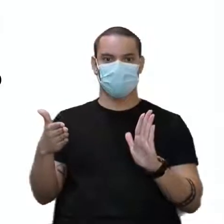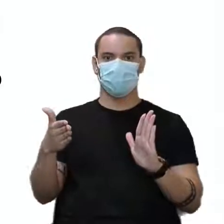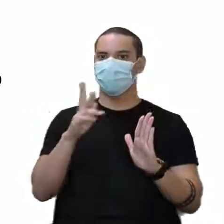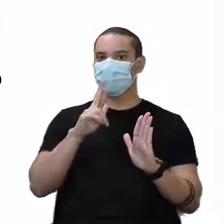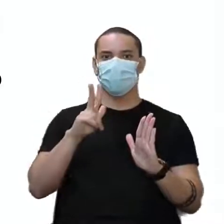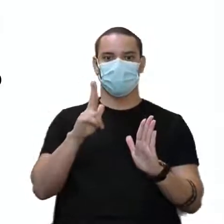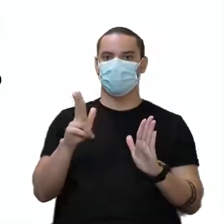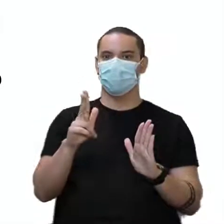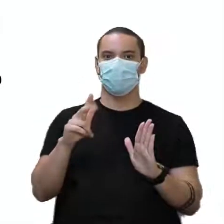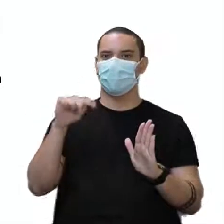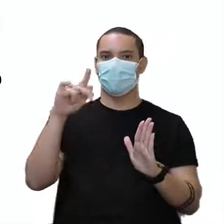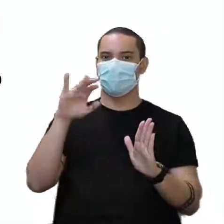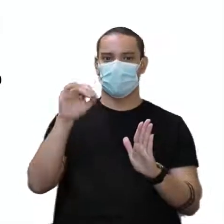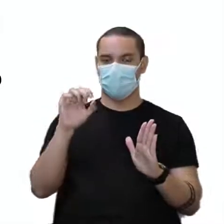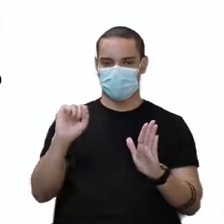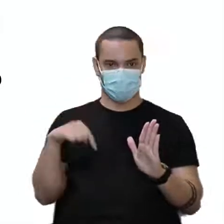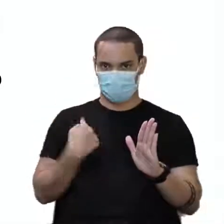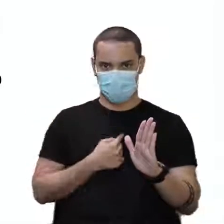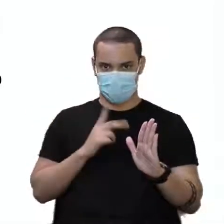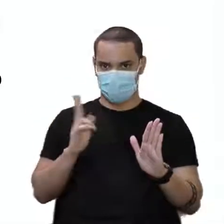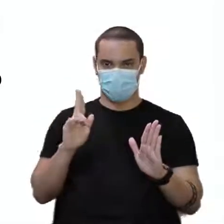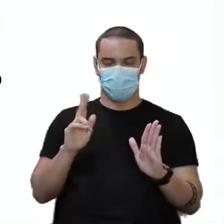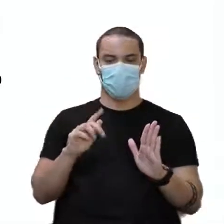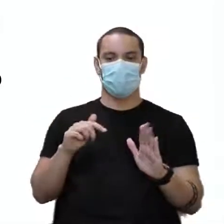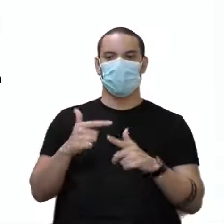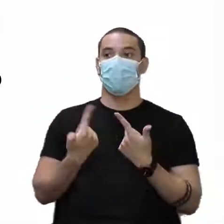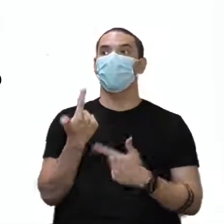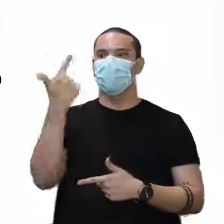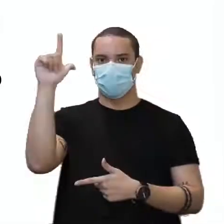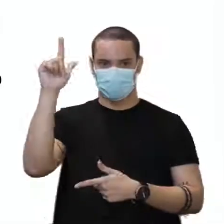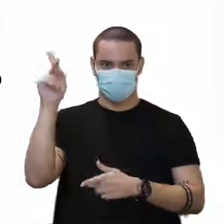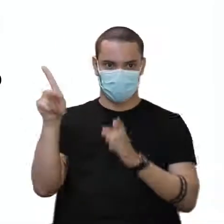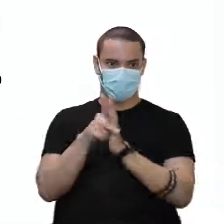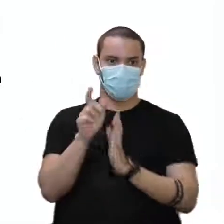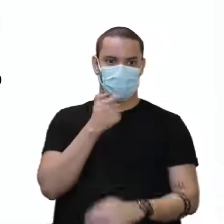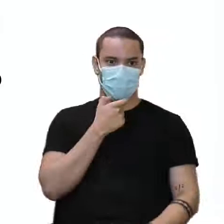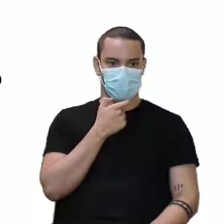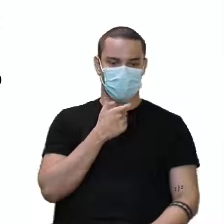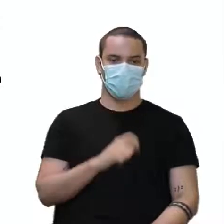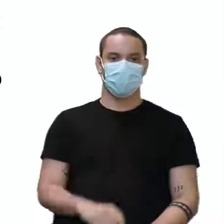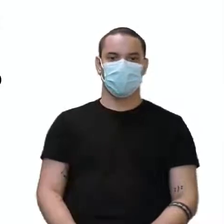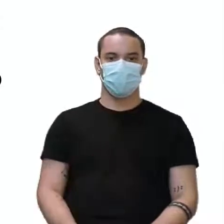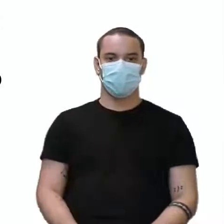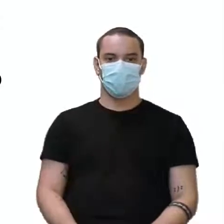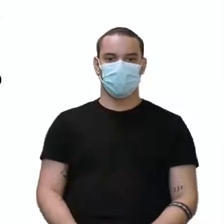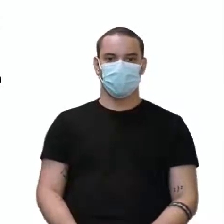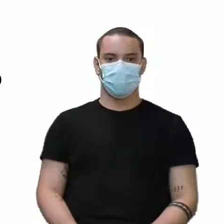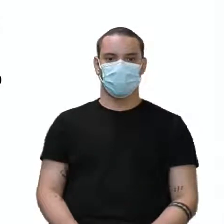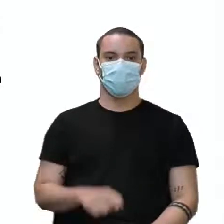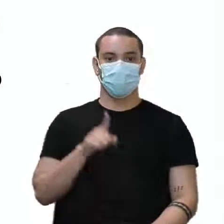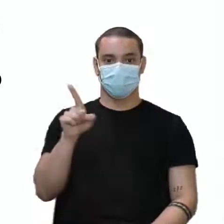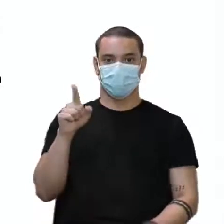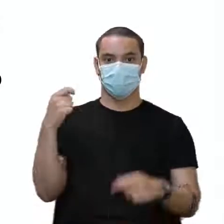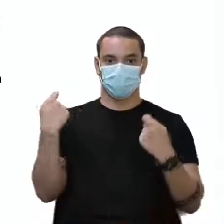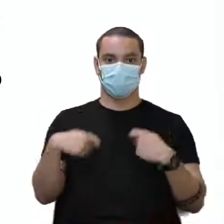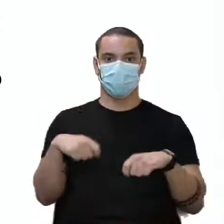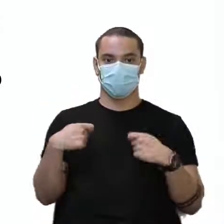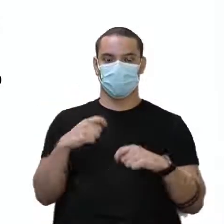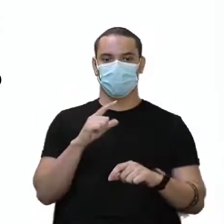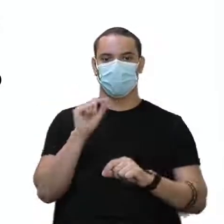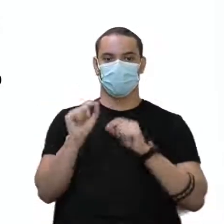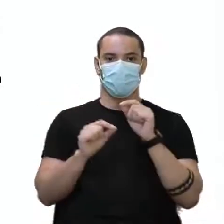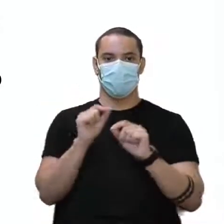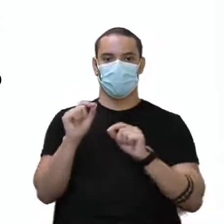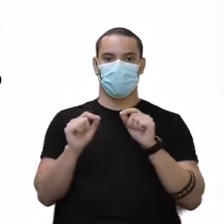seria exatamente 5 quilos, porque não equivale, mas seria o nosso quilos para lá. Então, isso precisa ser...